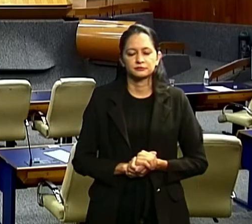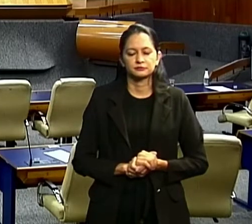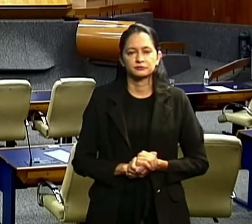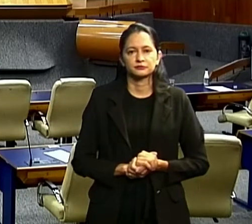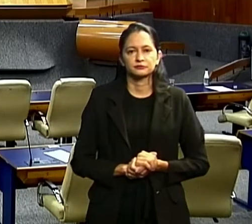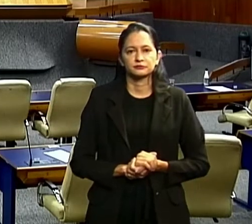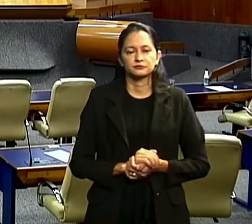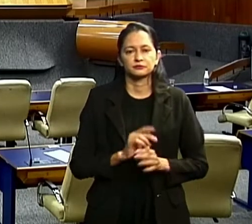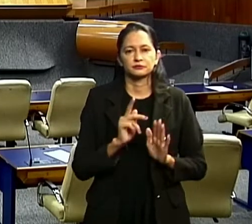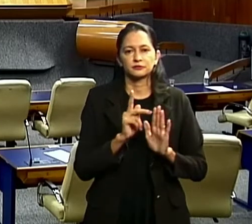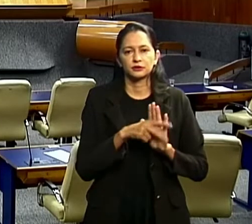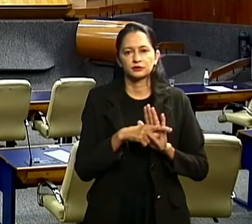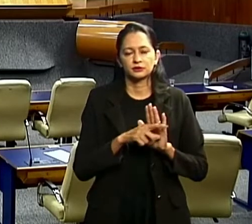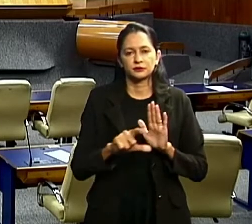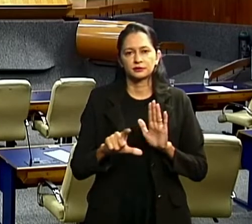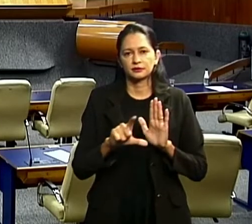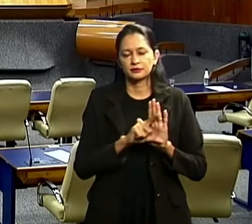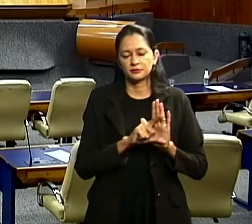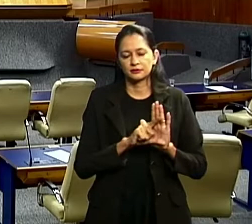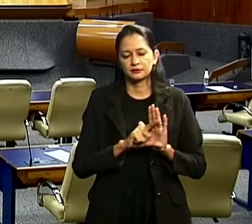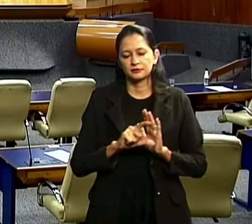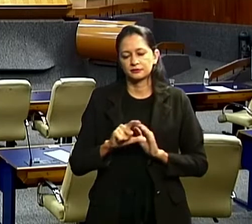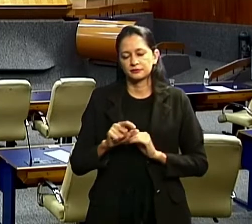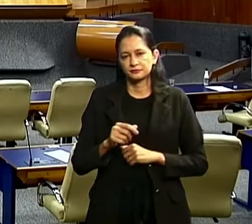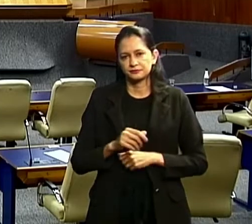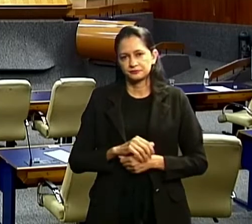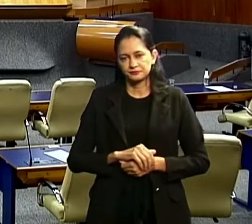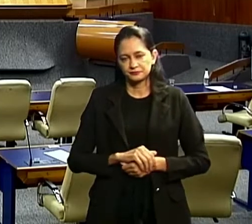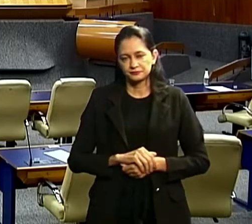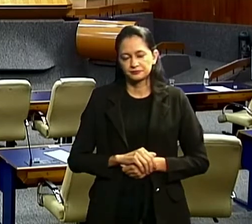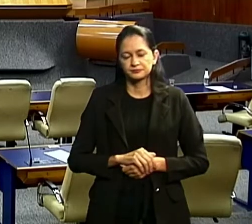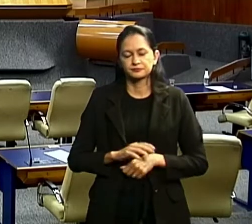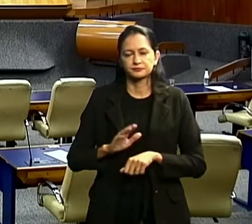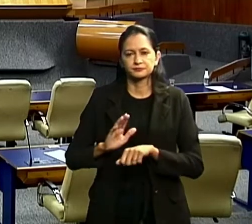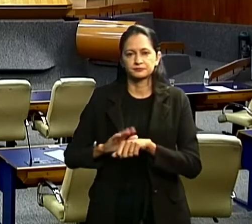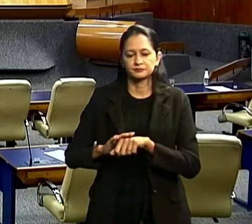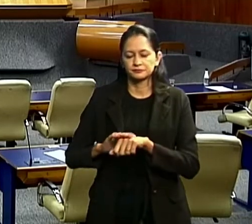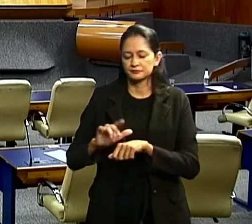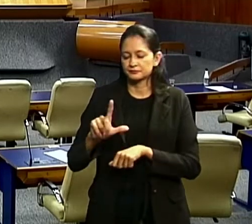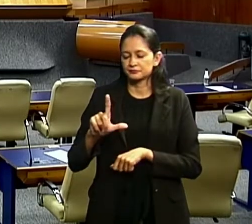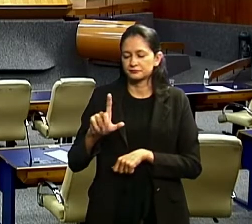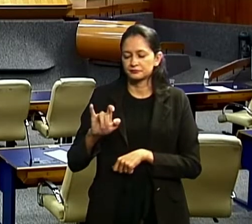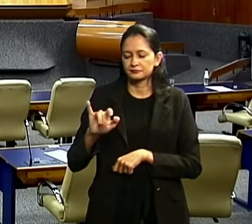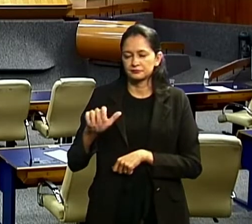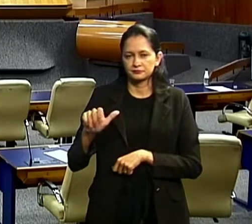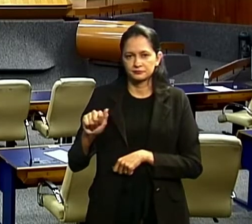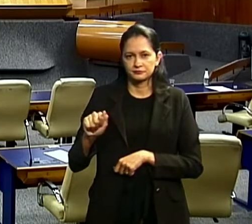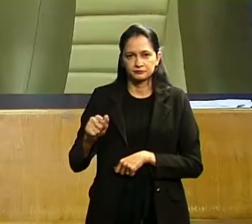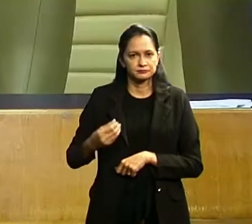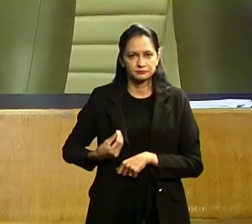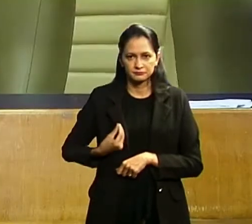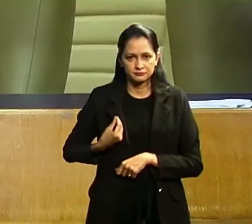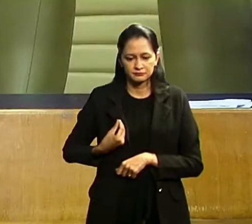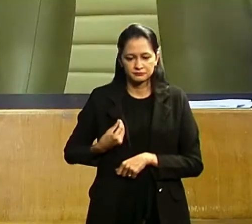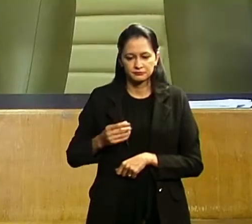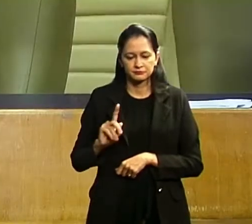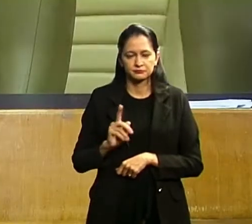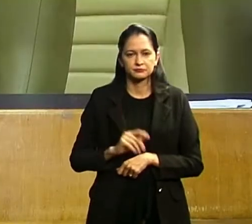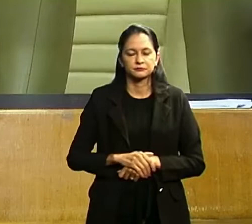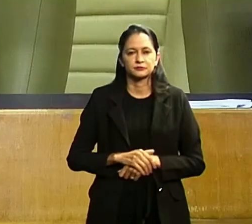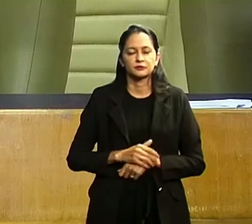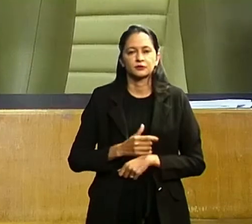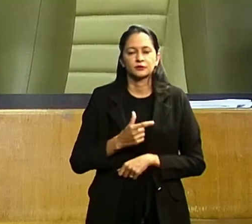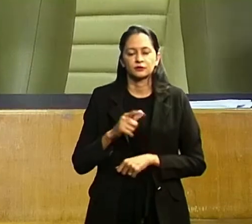Projeto de lei ordinária. Chama ela para a gente tirar foto com ela. Autoria, Leia Clébia. Ausente.